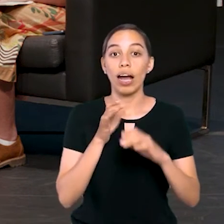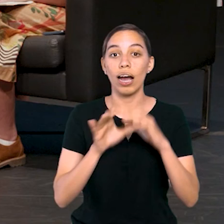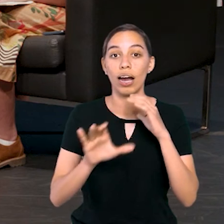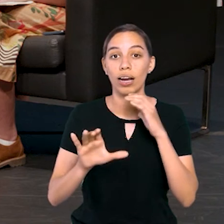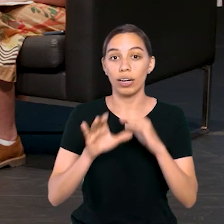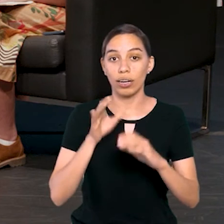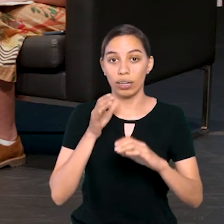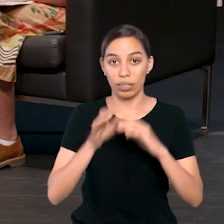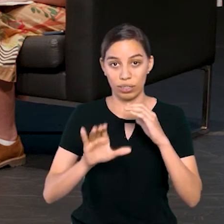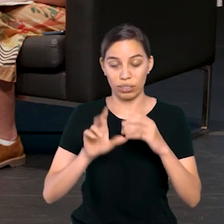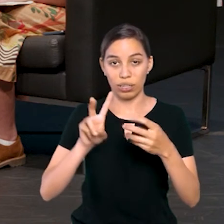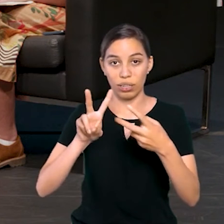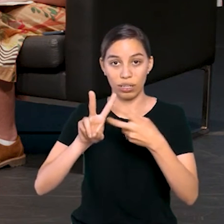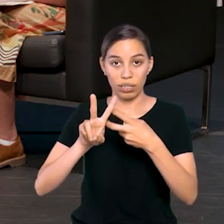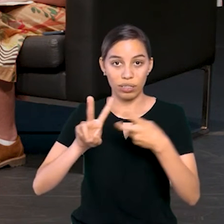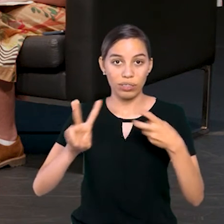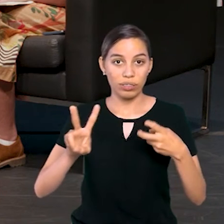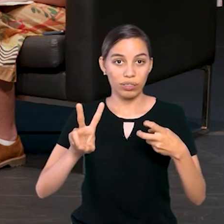Erotori,